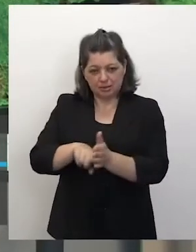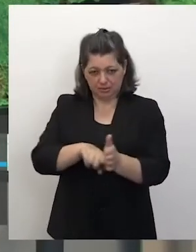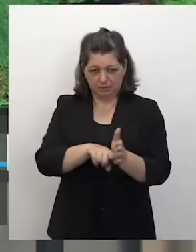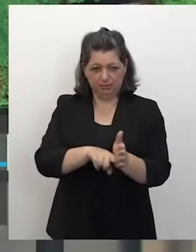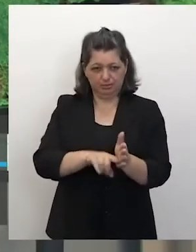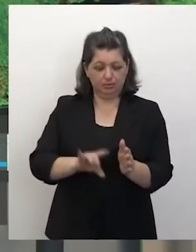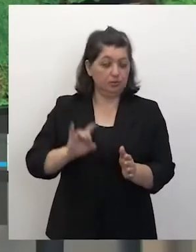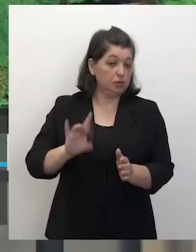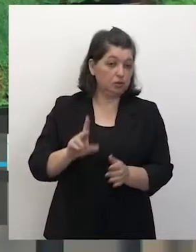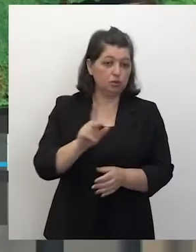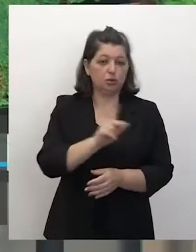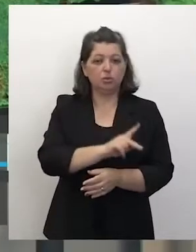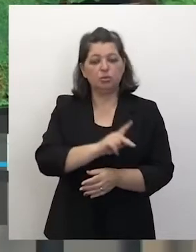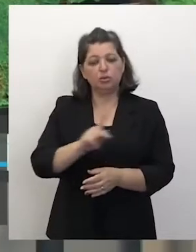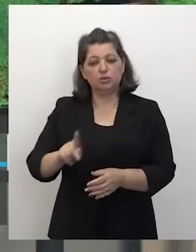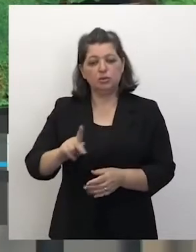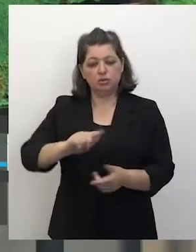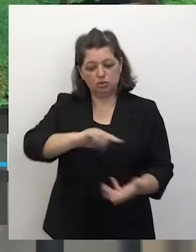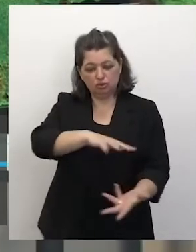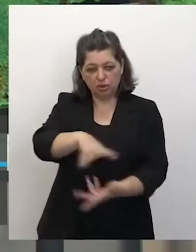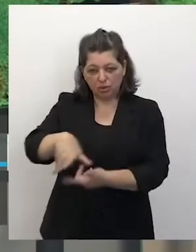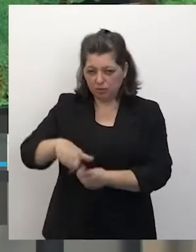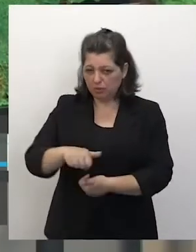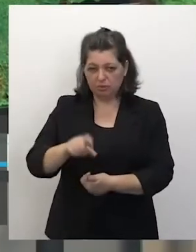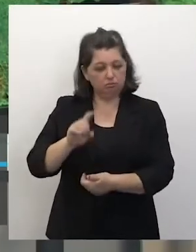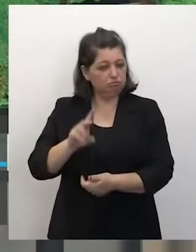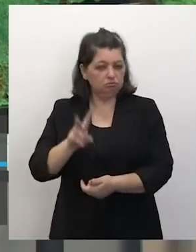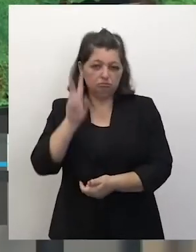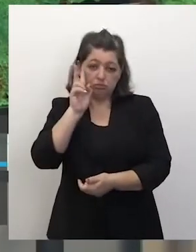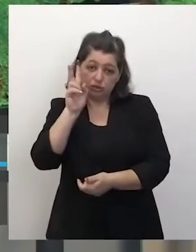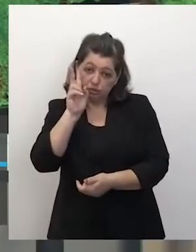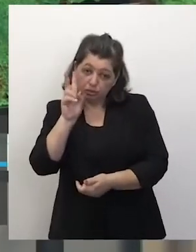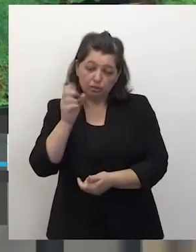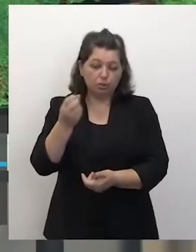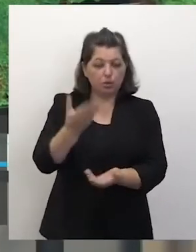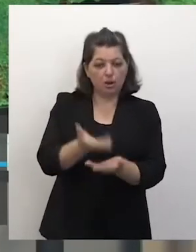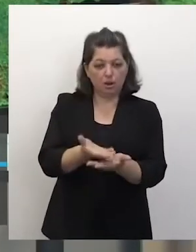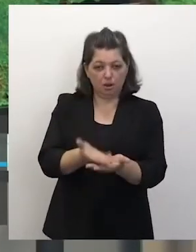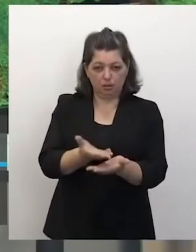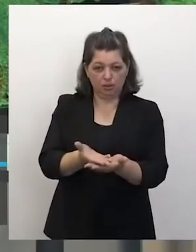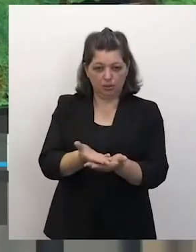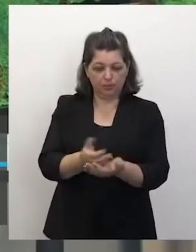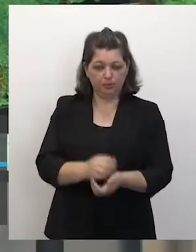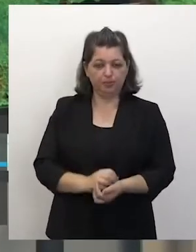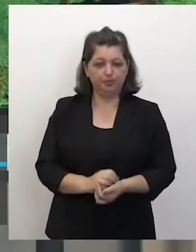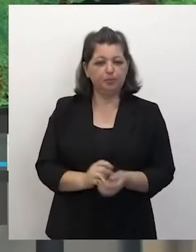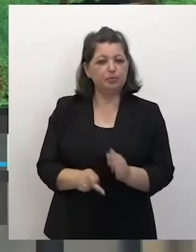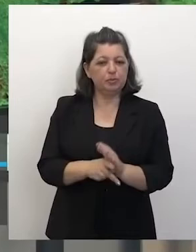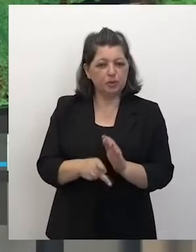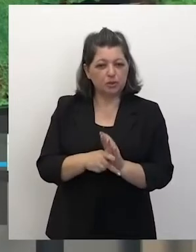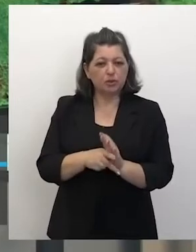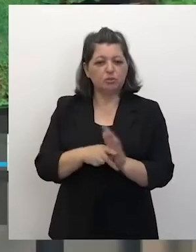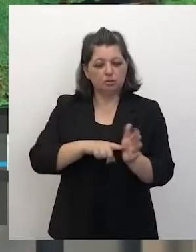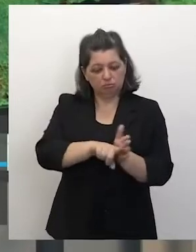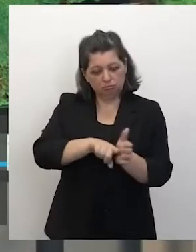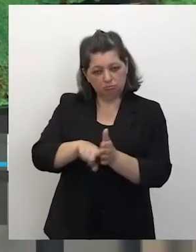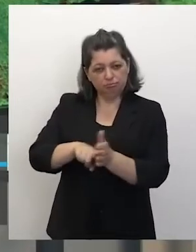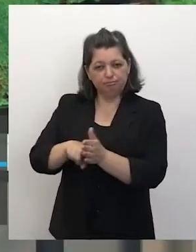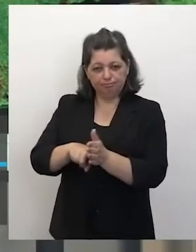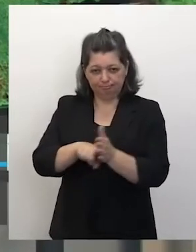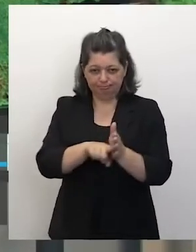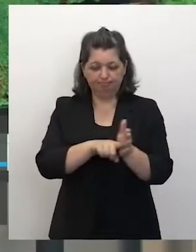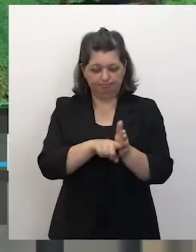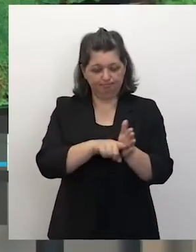só o professor de geografia, não é só o professor de história, não é só numa aula, né? Esses dados aí eles são bem representados aí para toda